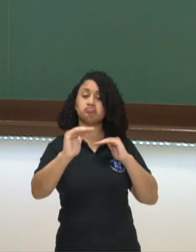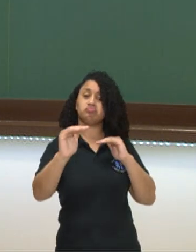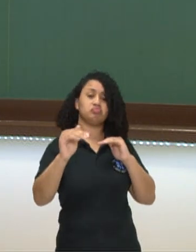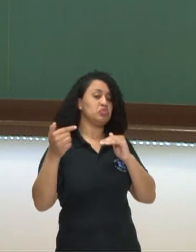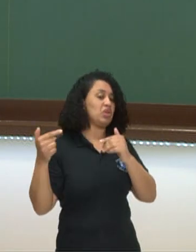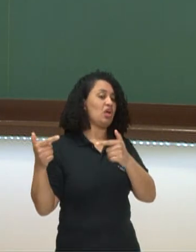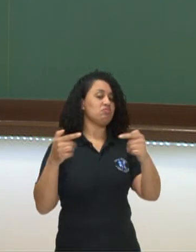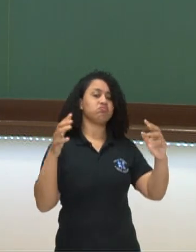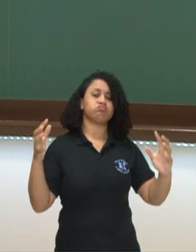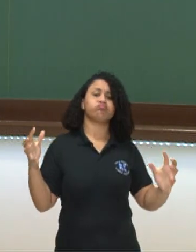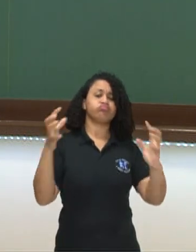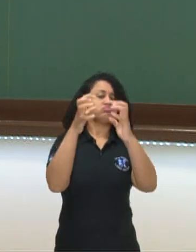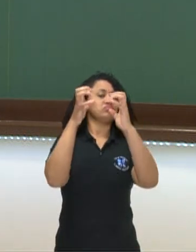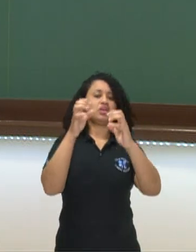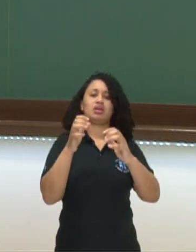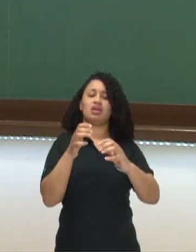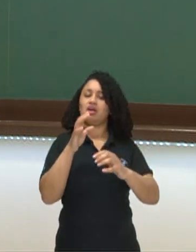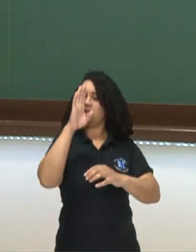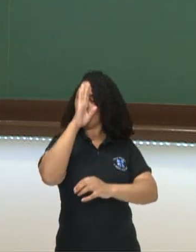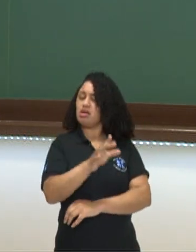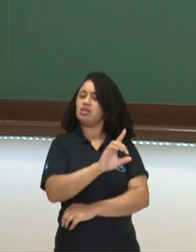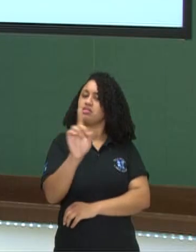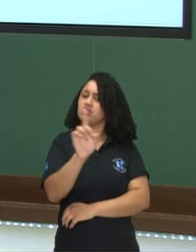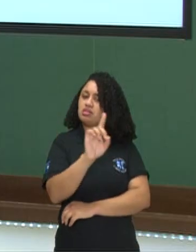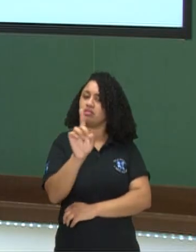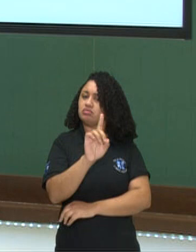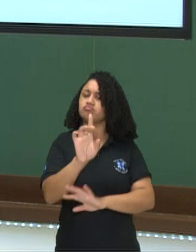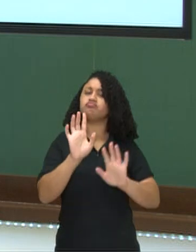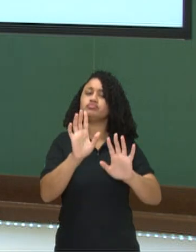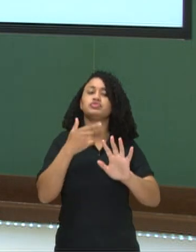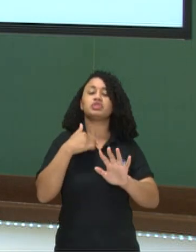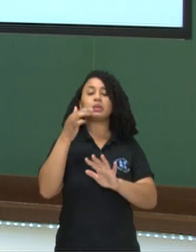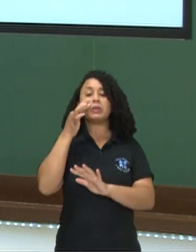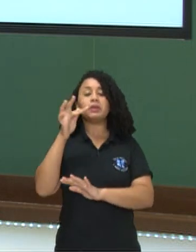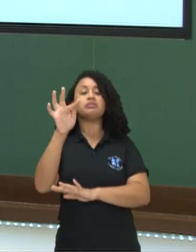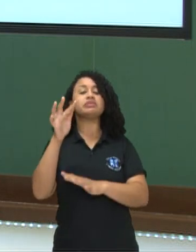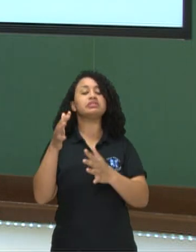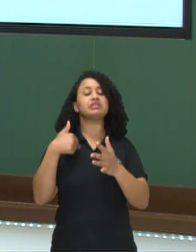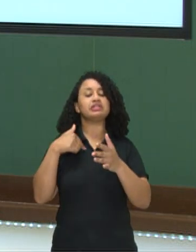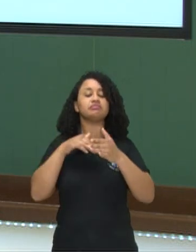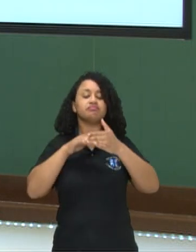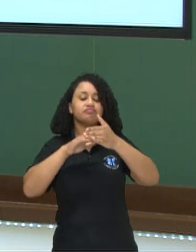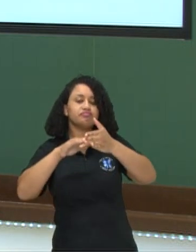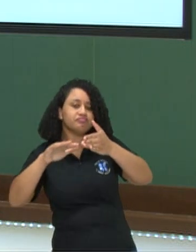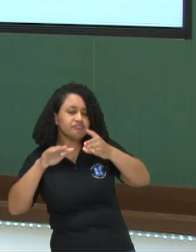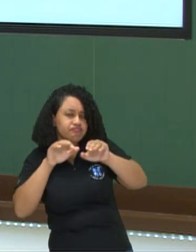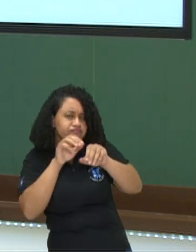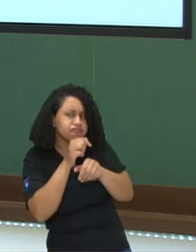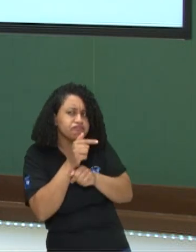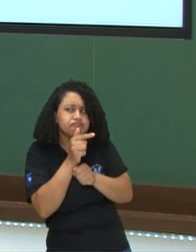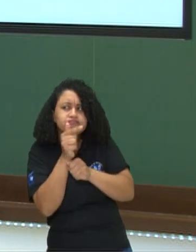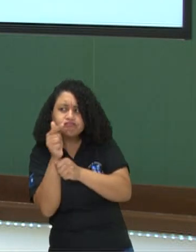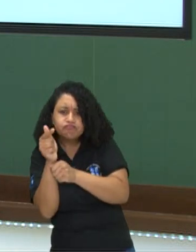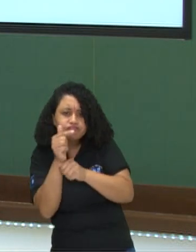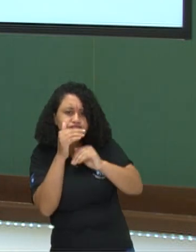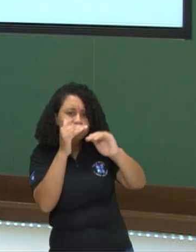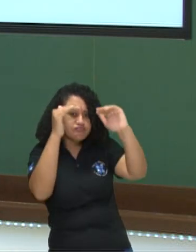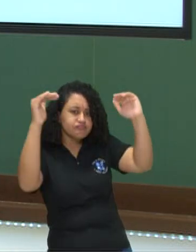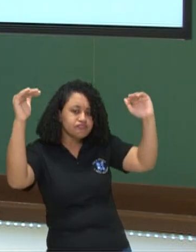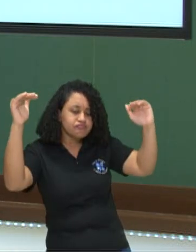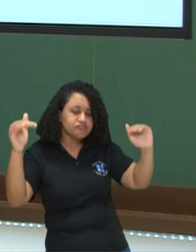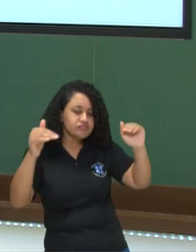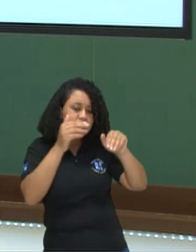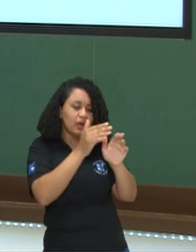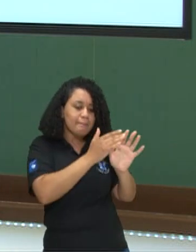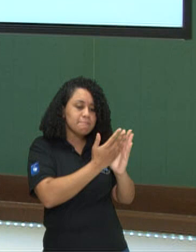uma disputa militar logo de cara. Não! Os franceses estavam entrincheirados na chamada linha Maginot, uma linha